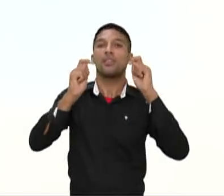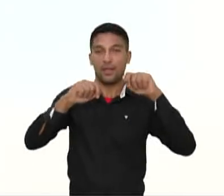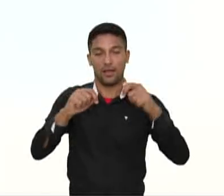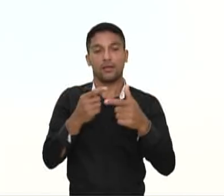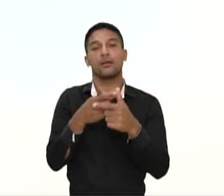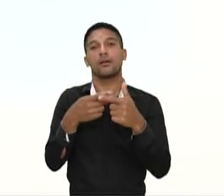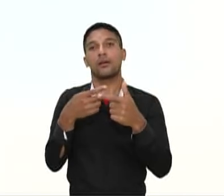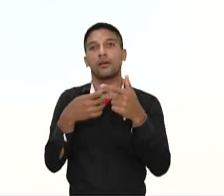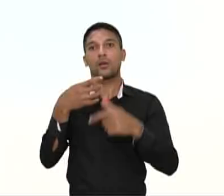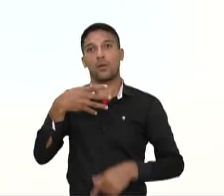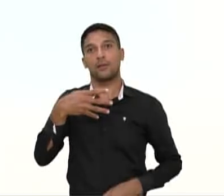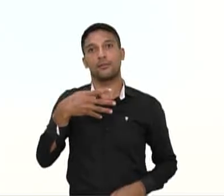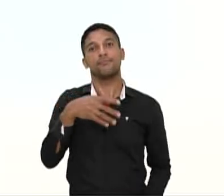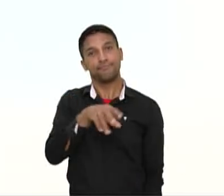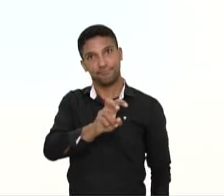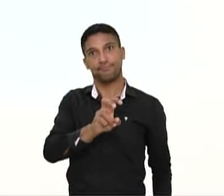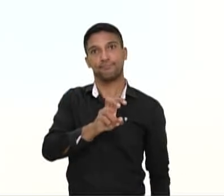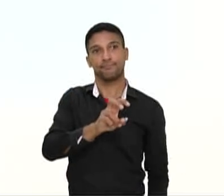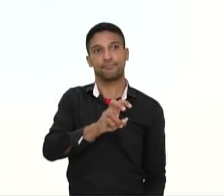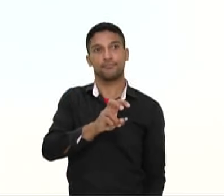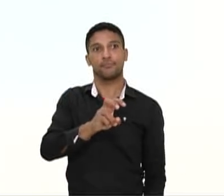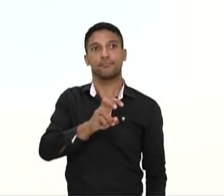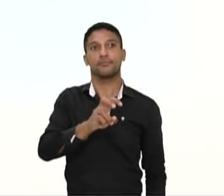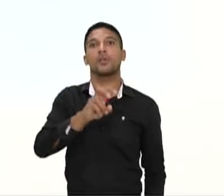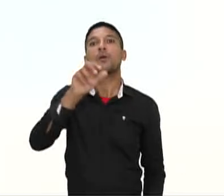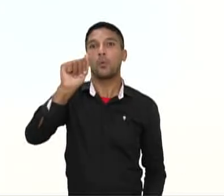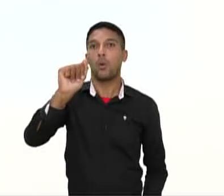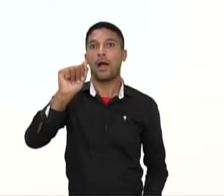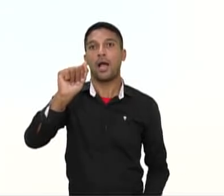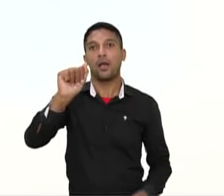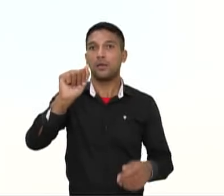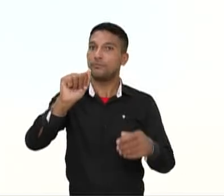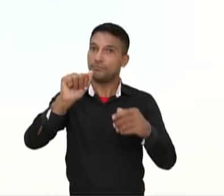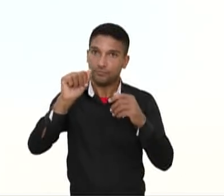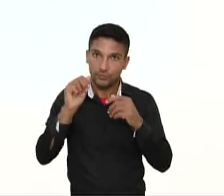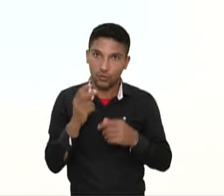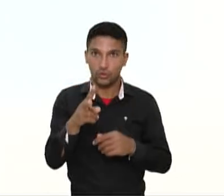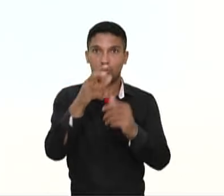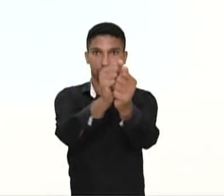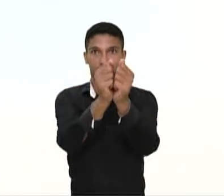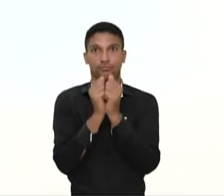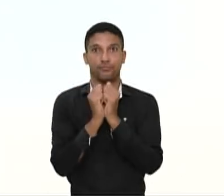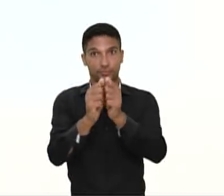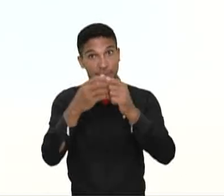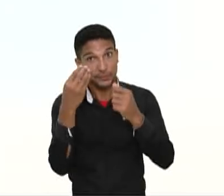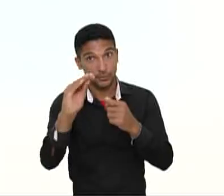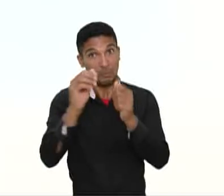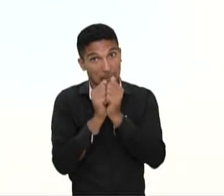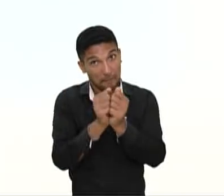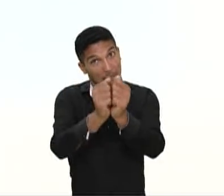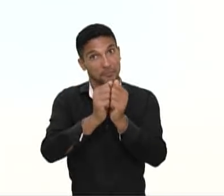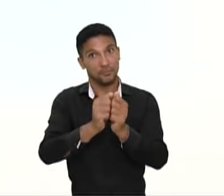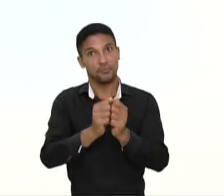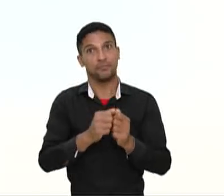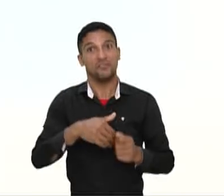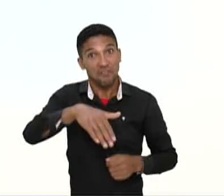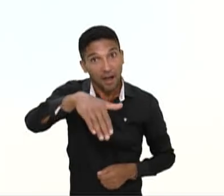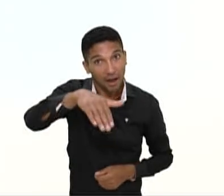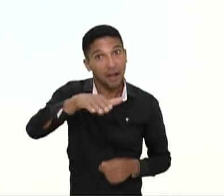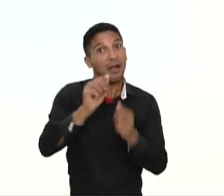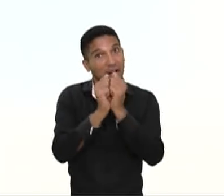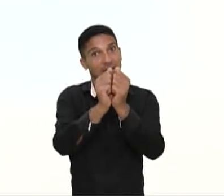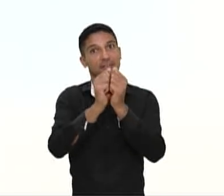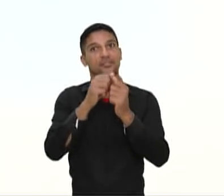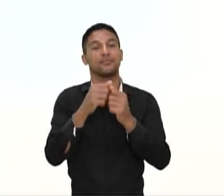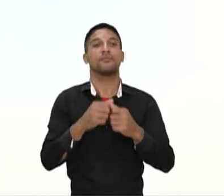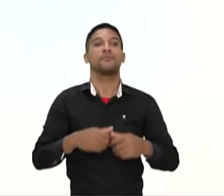por 4, 5. E o A? O A não faz nada, o A continua lá. Empurra ele lá, tá bom? Mais